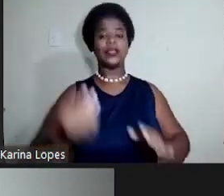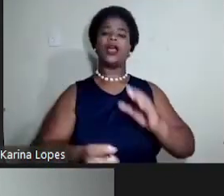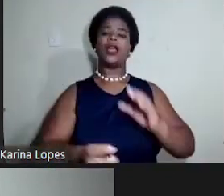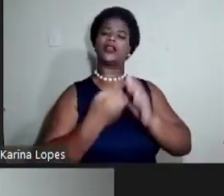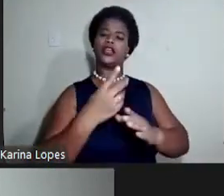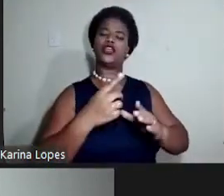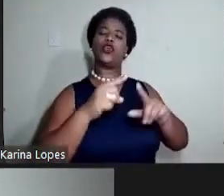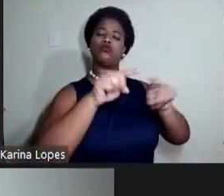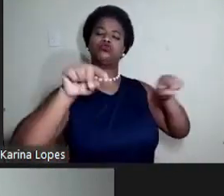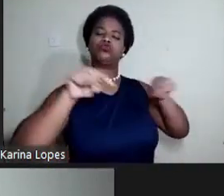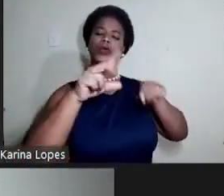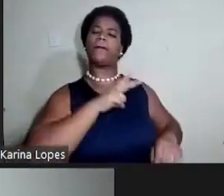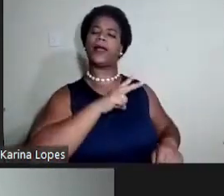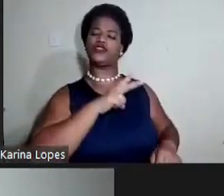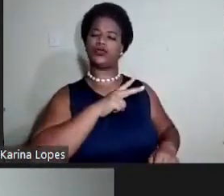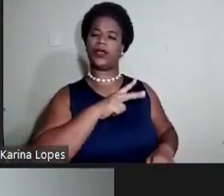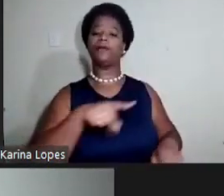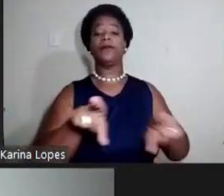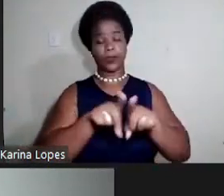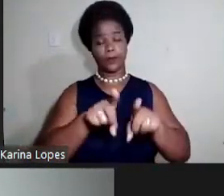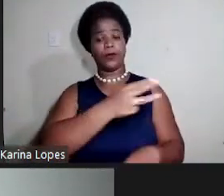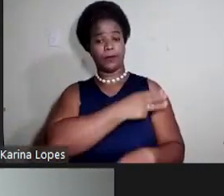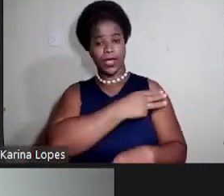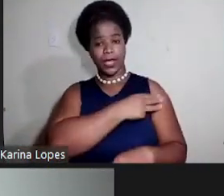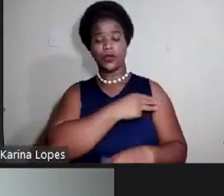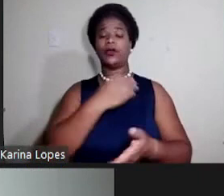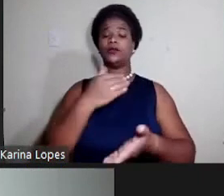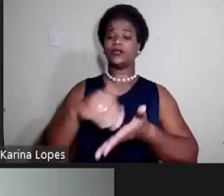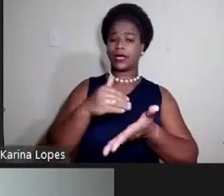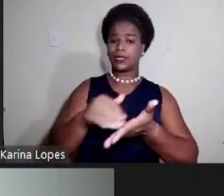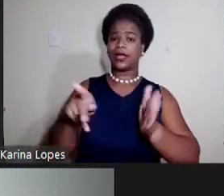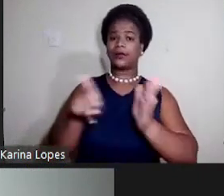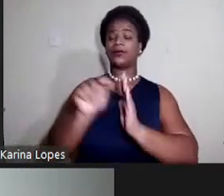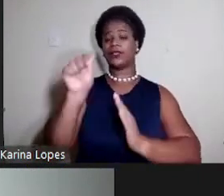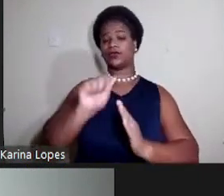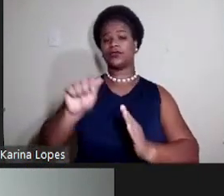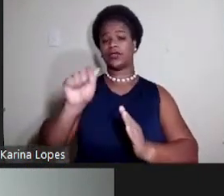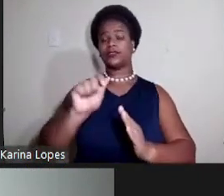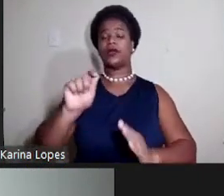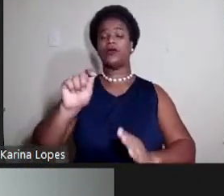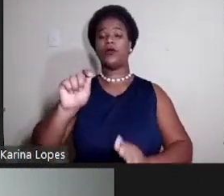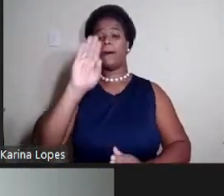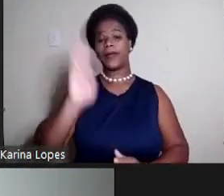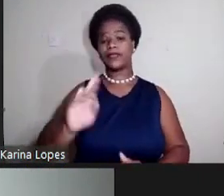secretário da Associação Brasileira de Odontologia, seção Juiz de Fora, por vários anos.